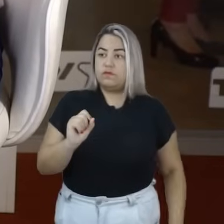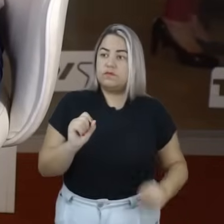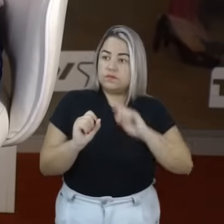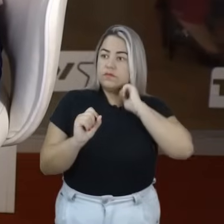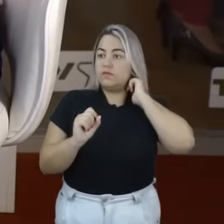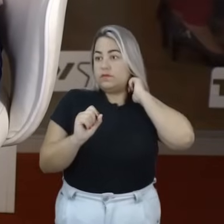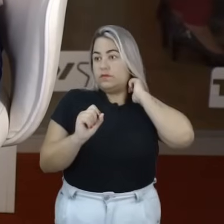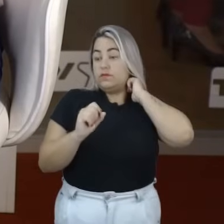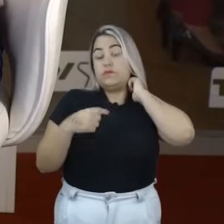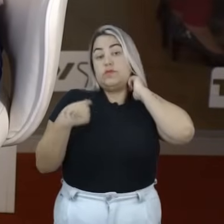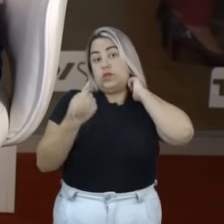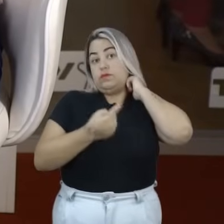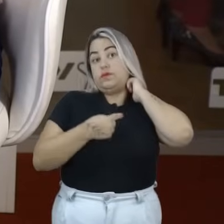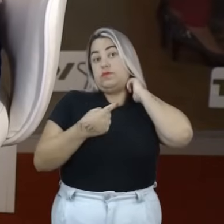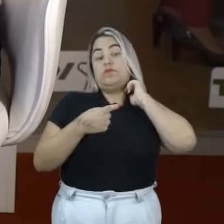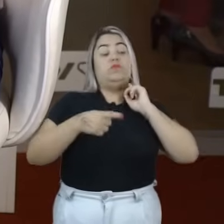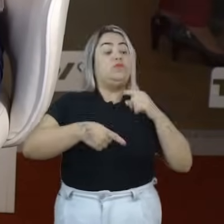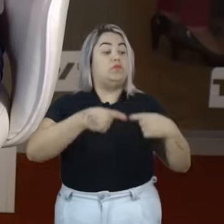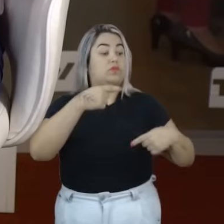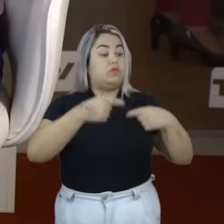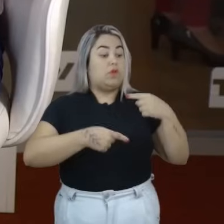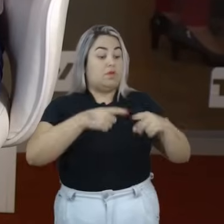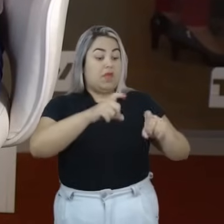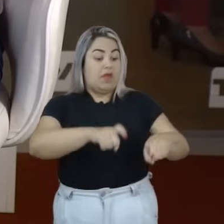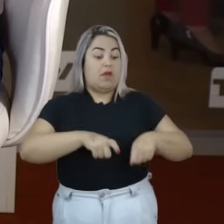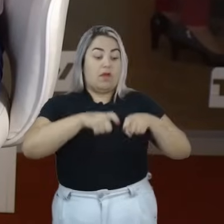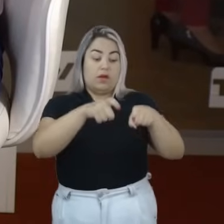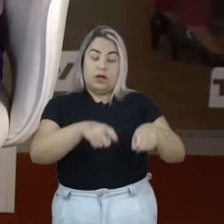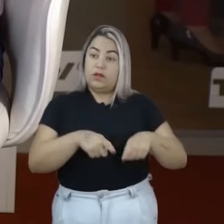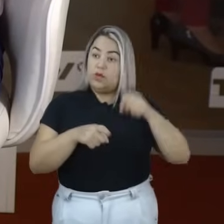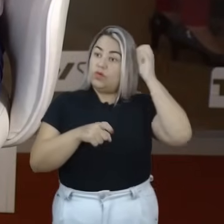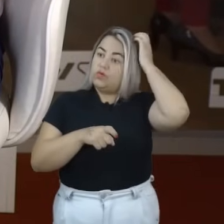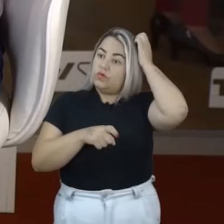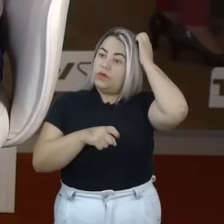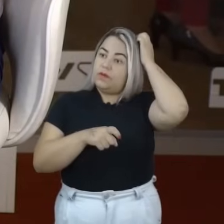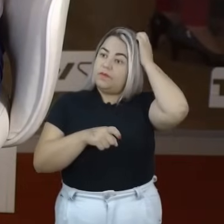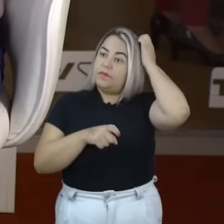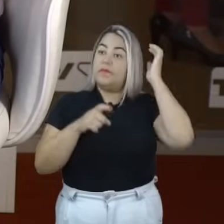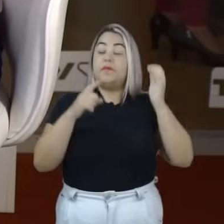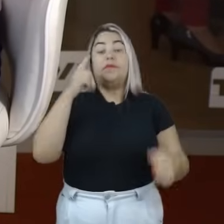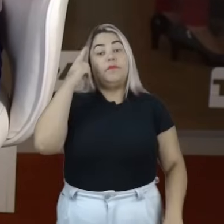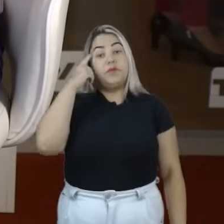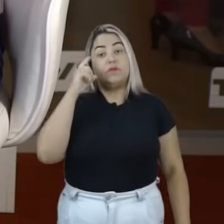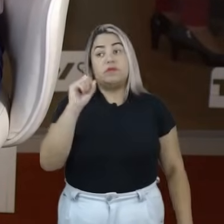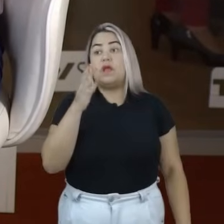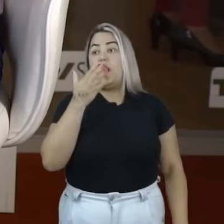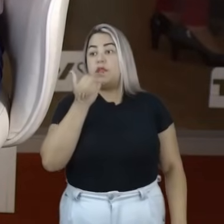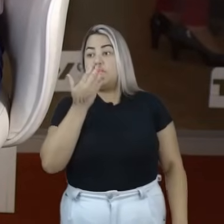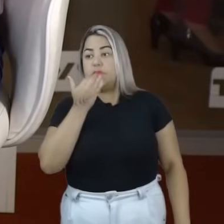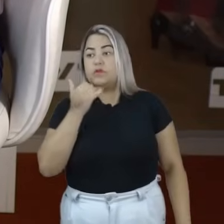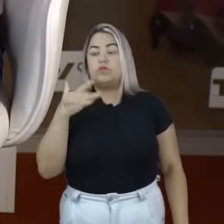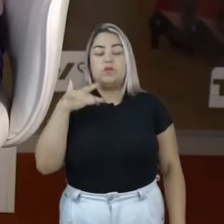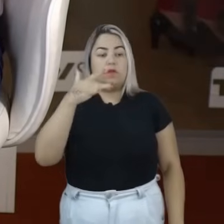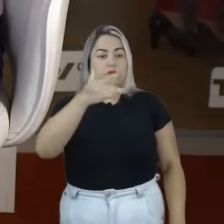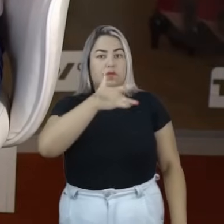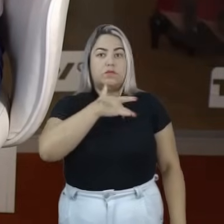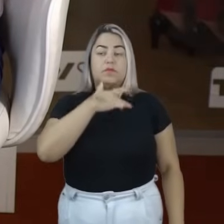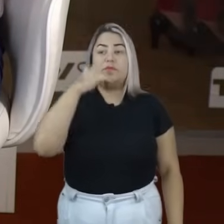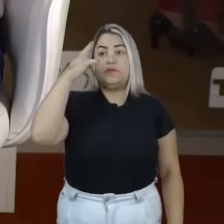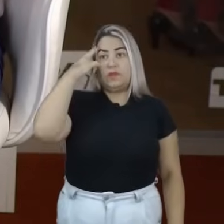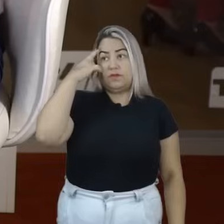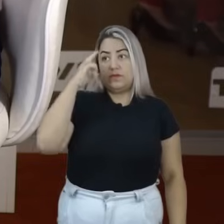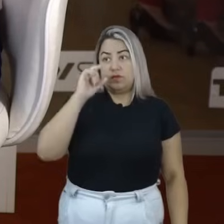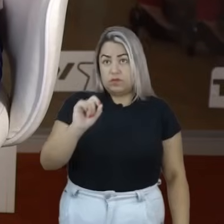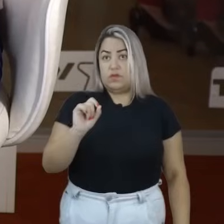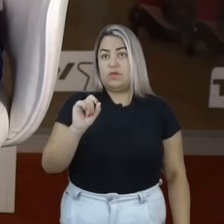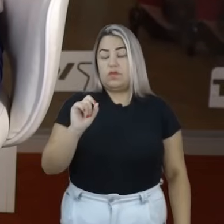a gente vai discutir a agricultura, pensando em alimento saudável, pensando